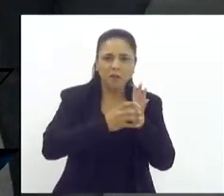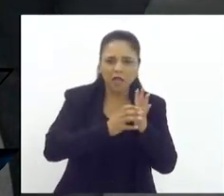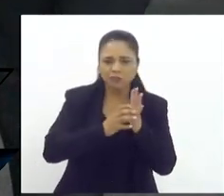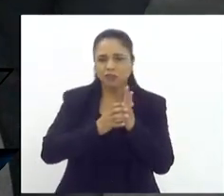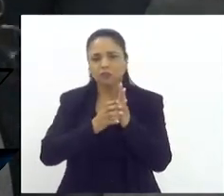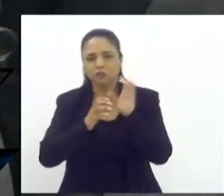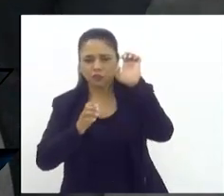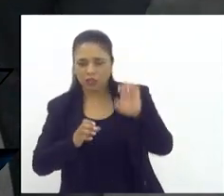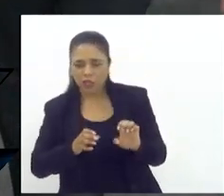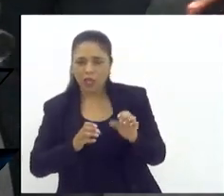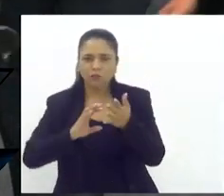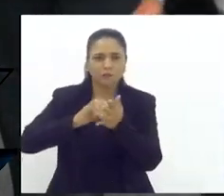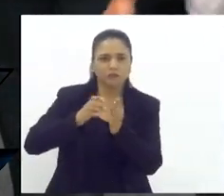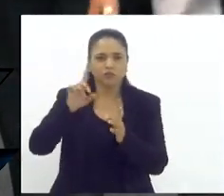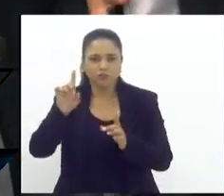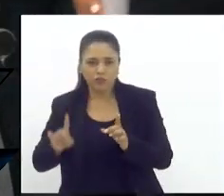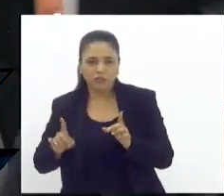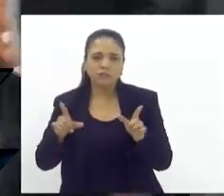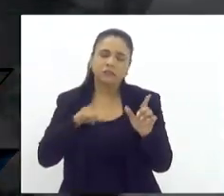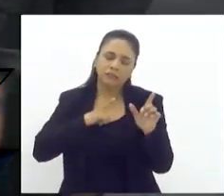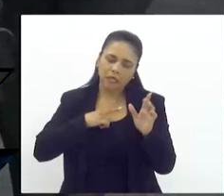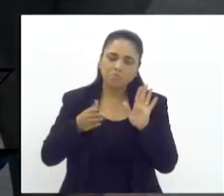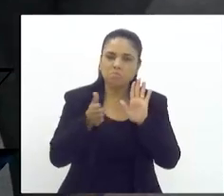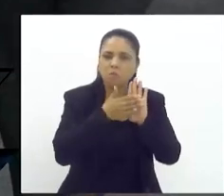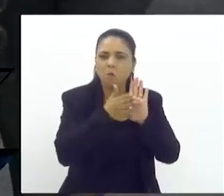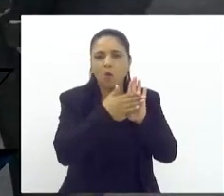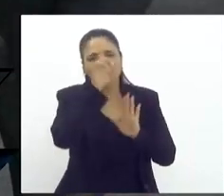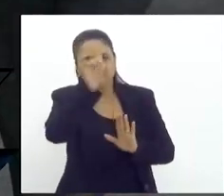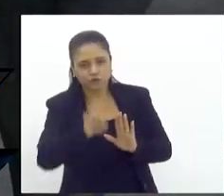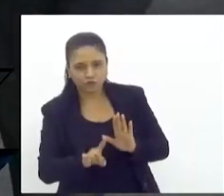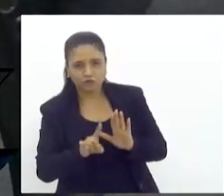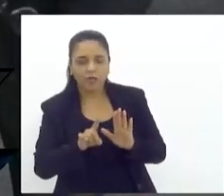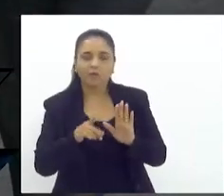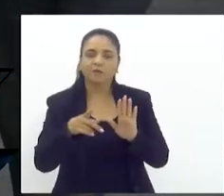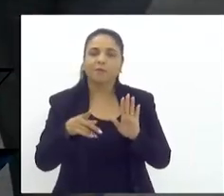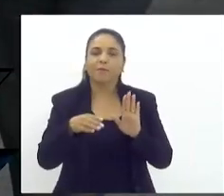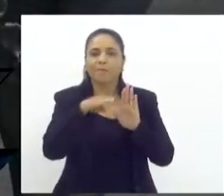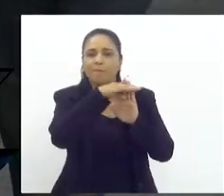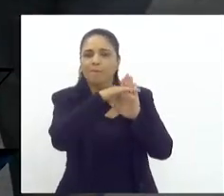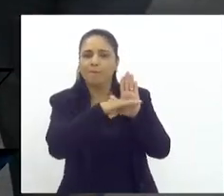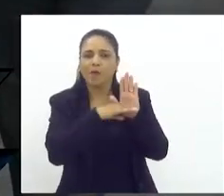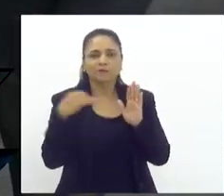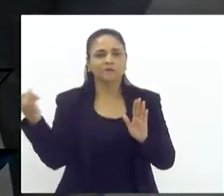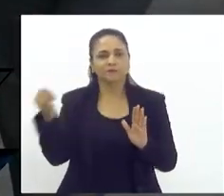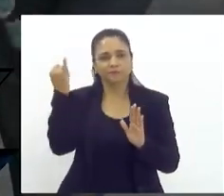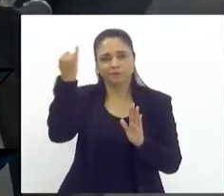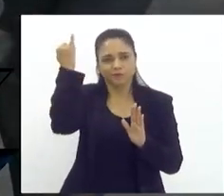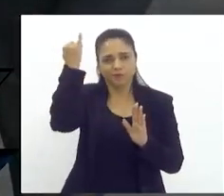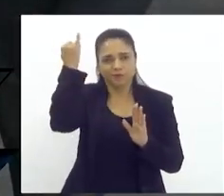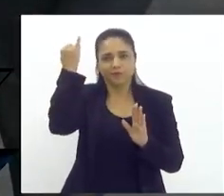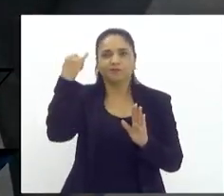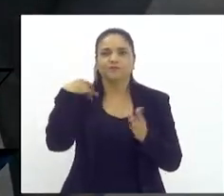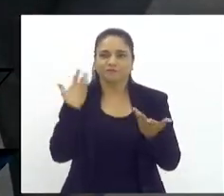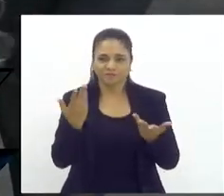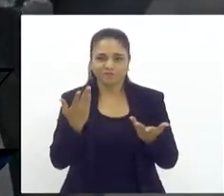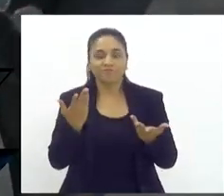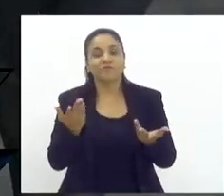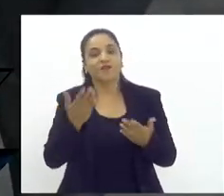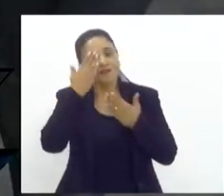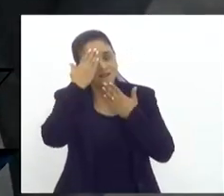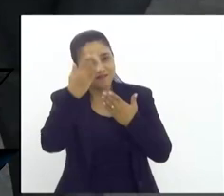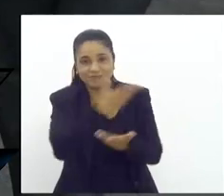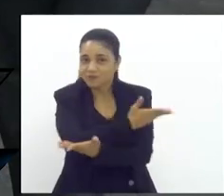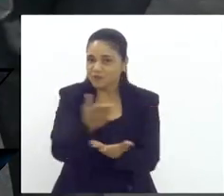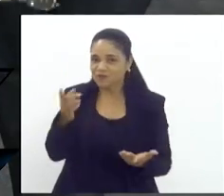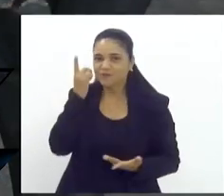da minoria da oposição tem o direito de propor pautas importantes e nesse caso pra minha cidade muito obrigado agradeço